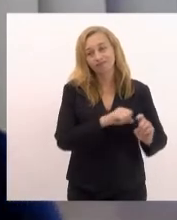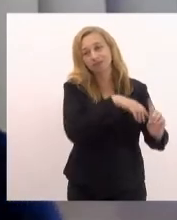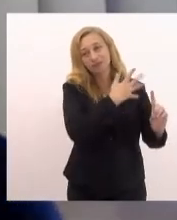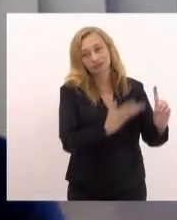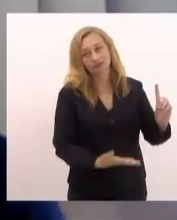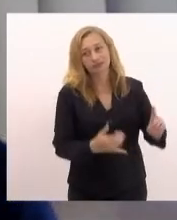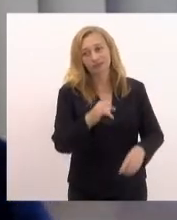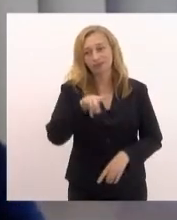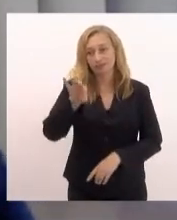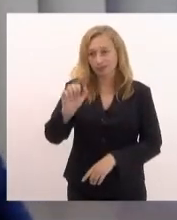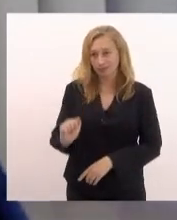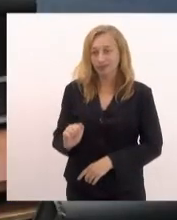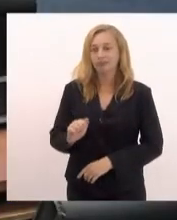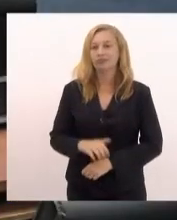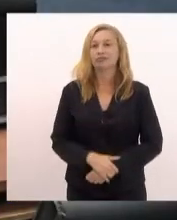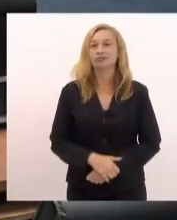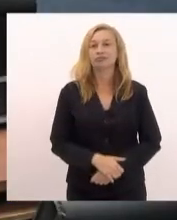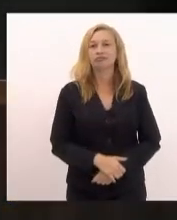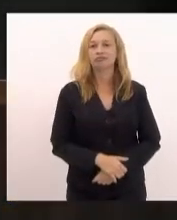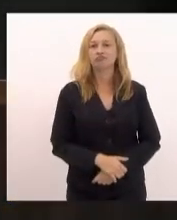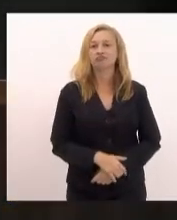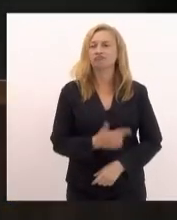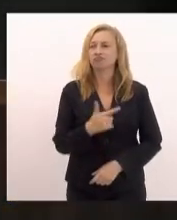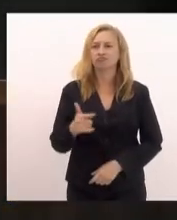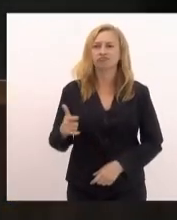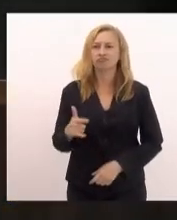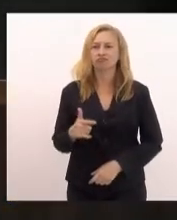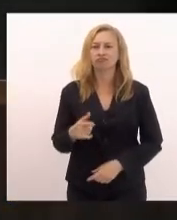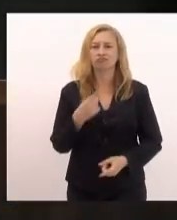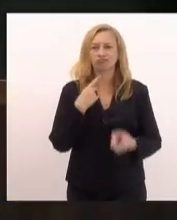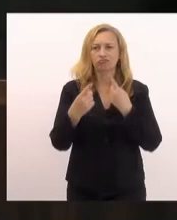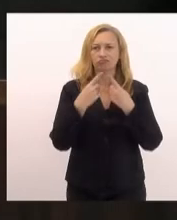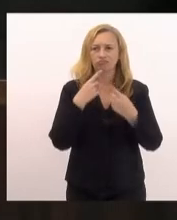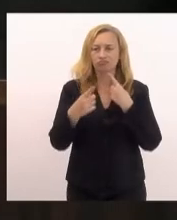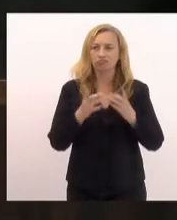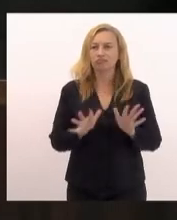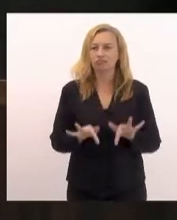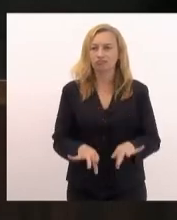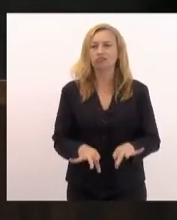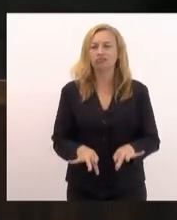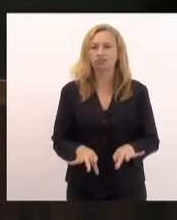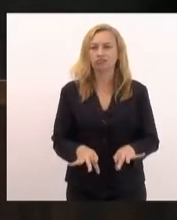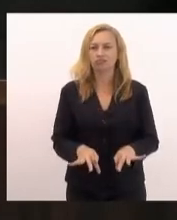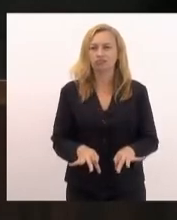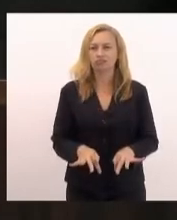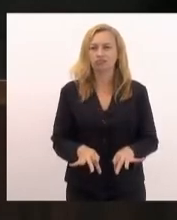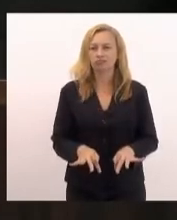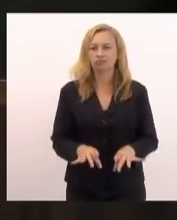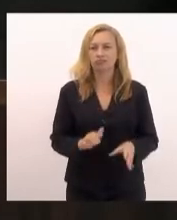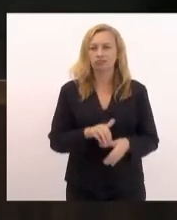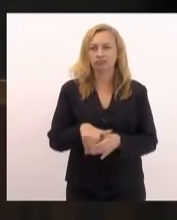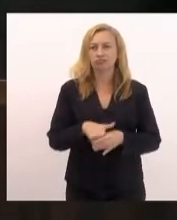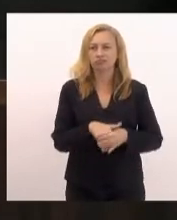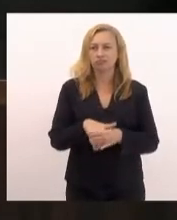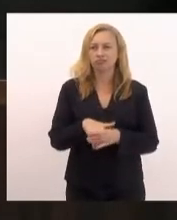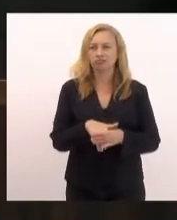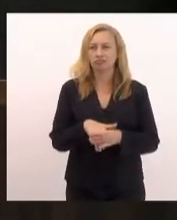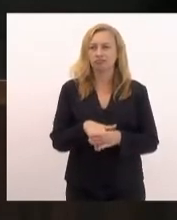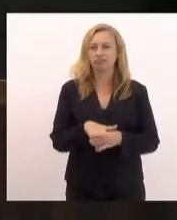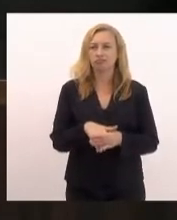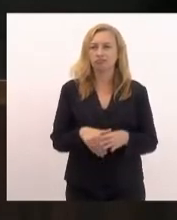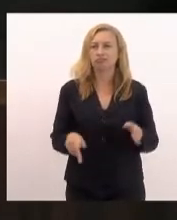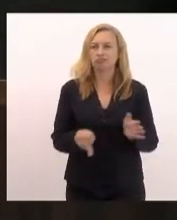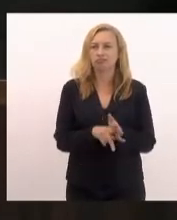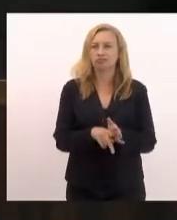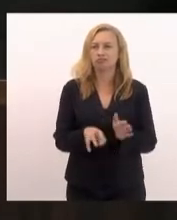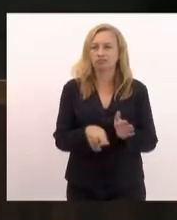SEASME. Não havendo mais quem queira discutir, encerra a discussão. Em votação, projeto